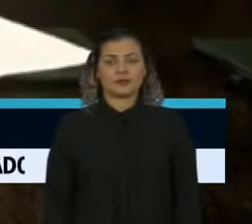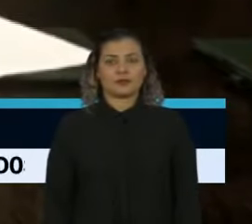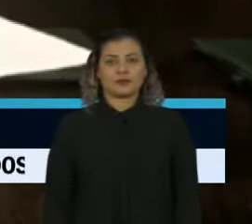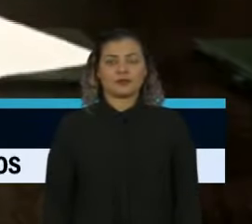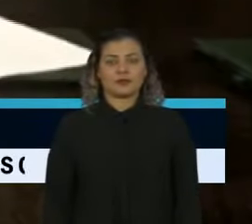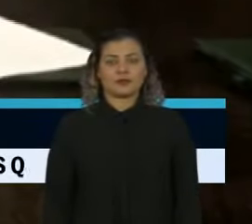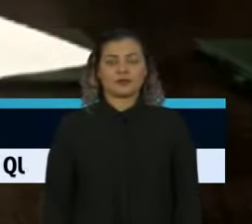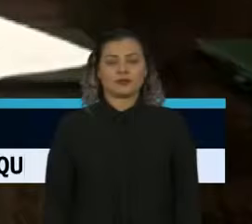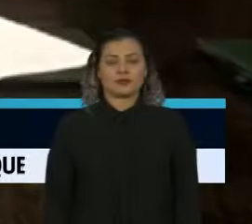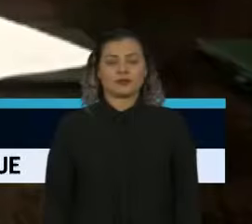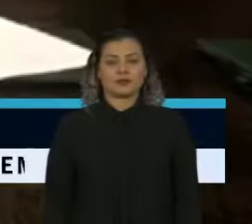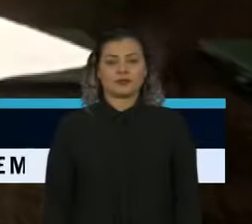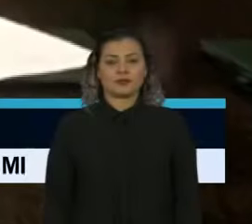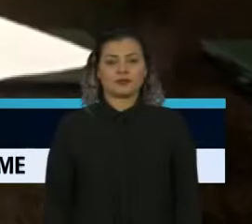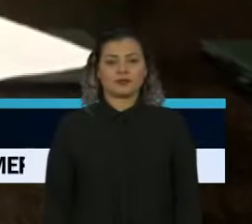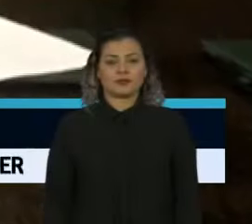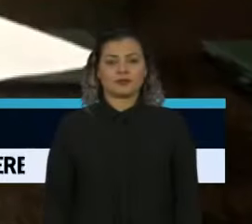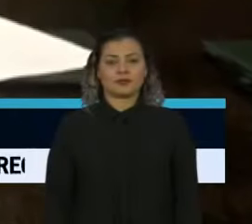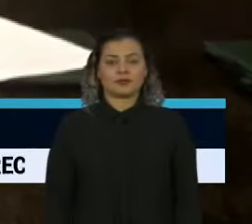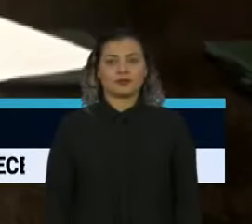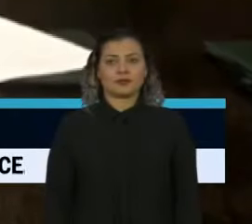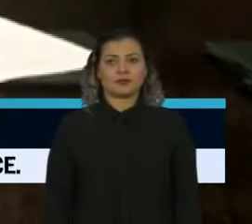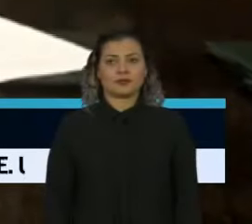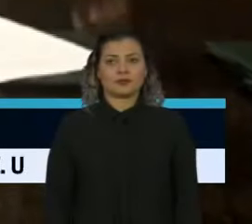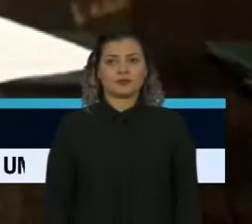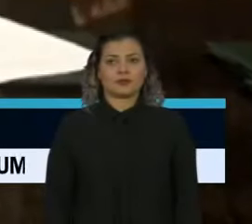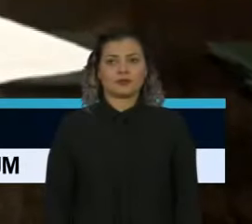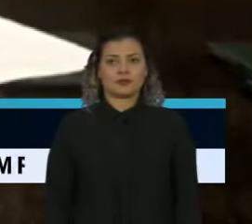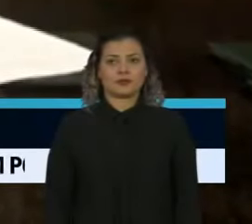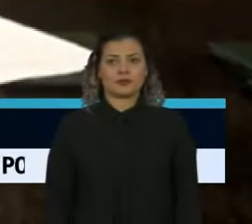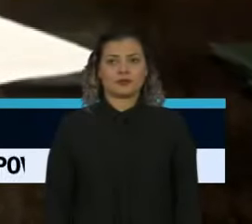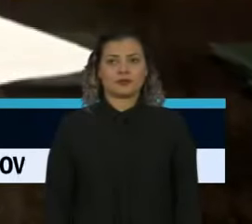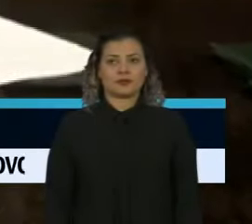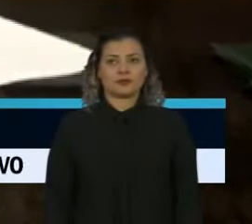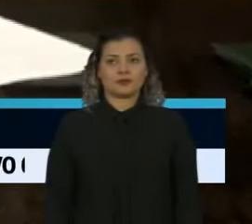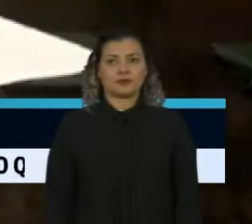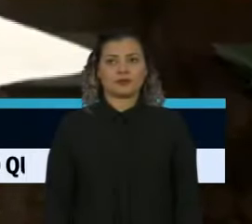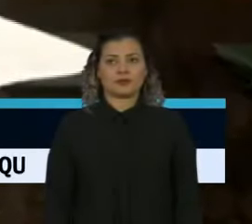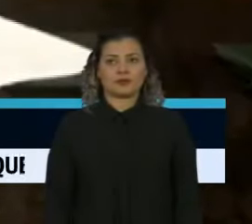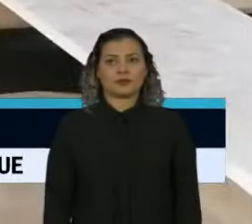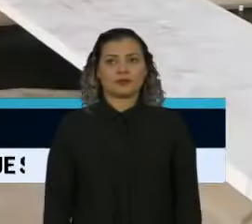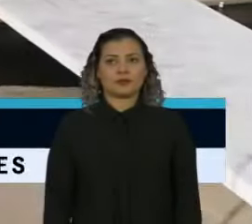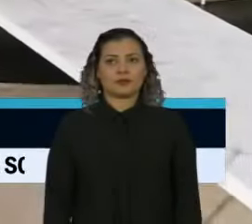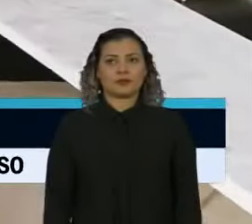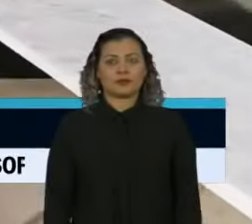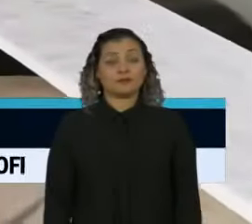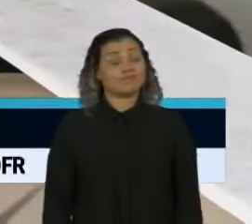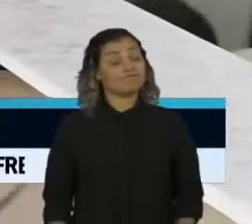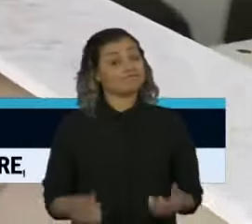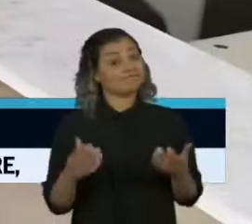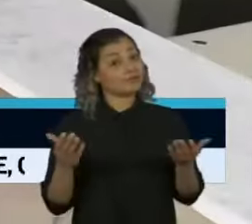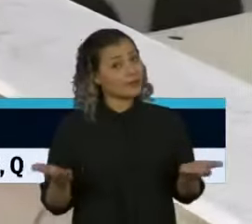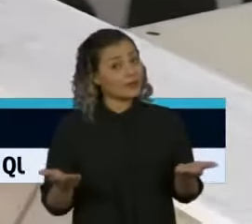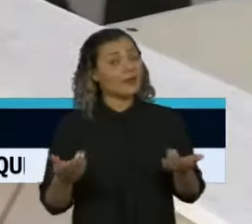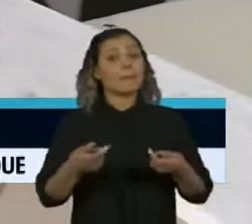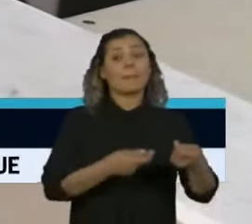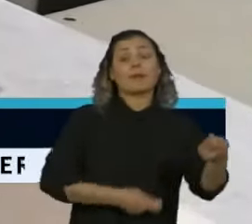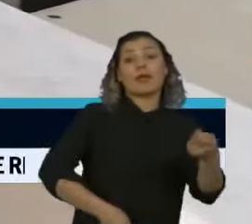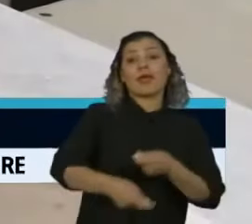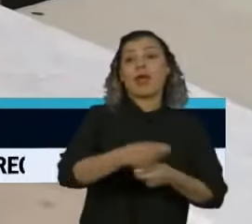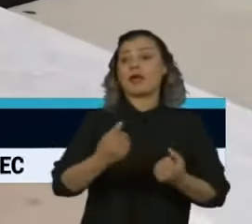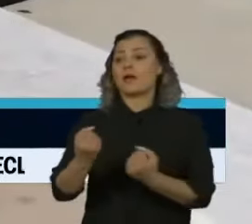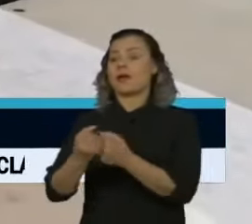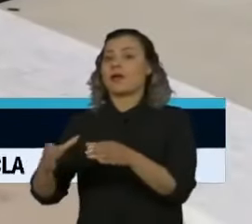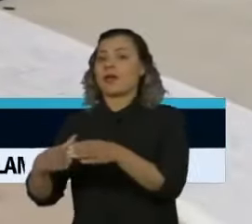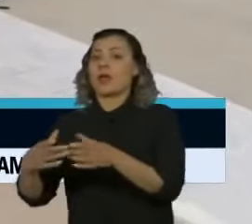água, por exemplo, é para essa mesma finalidade. A gente pergunta, e daí? Mercado, aliados e a equipe